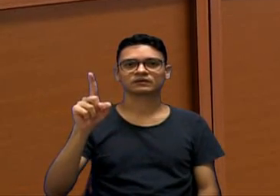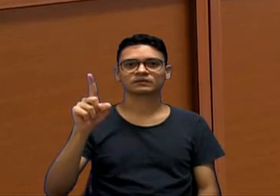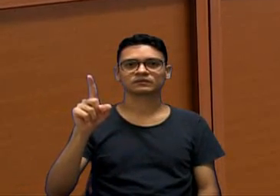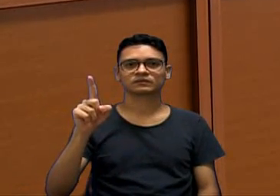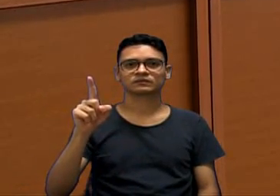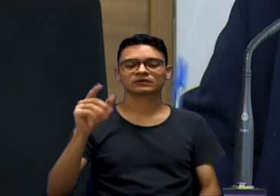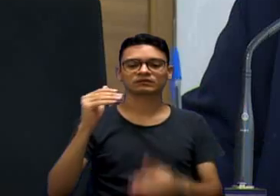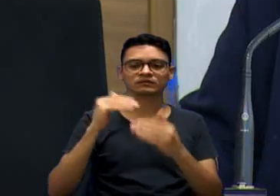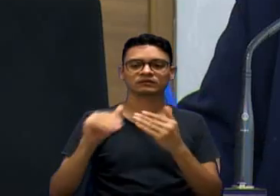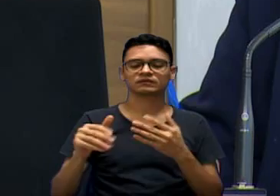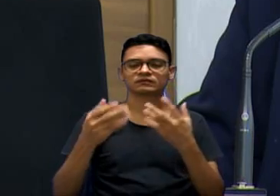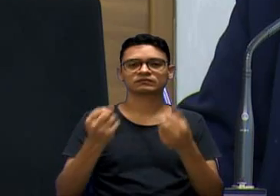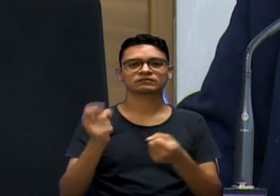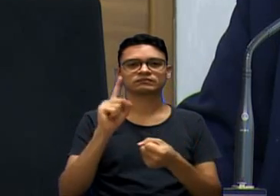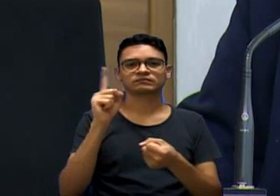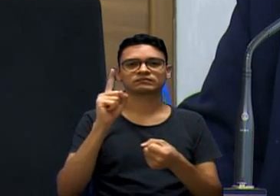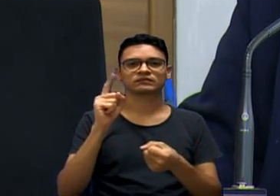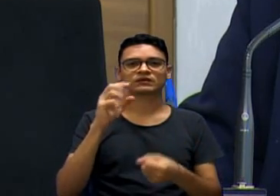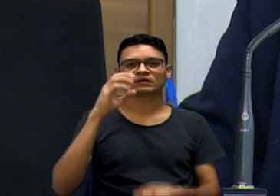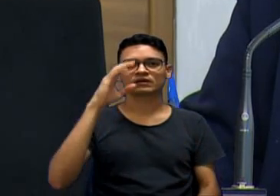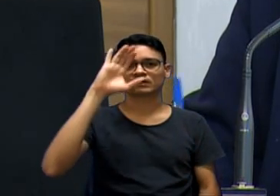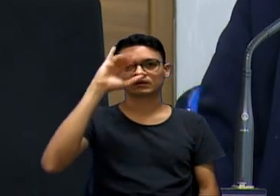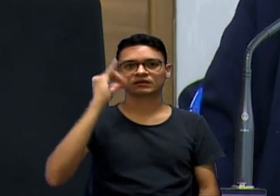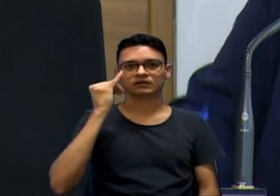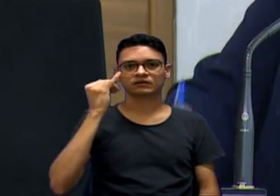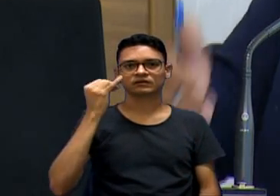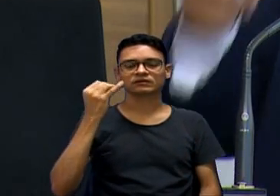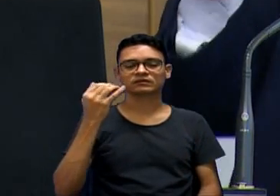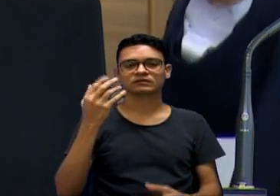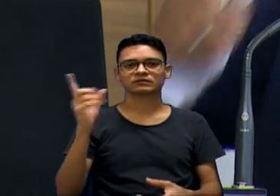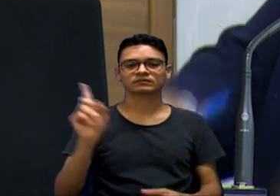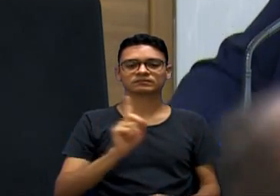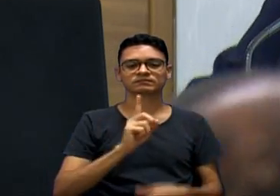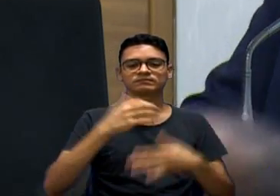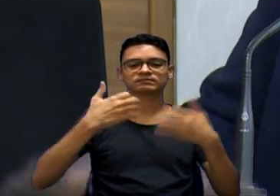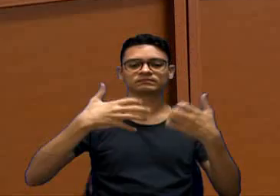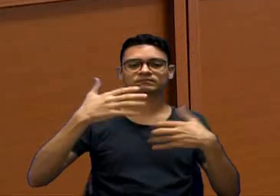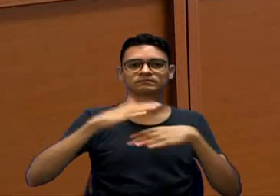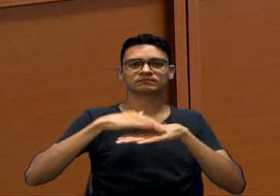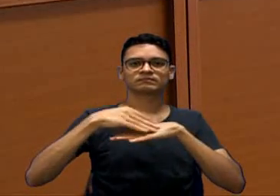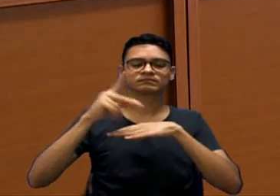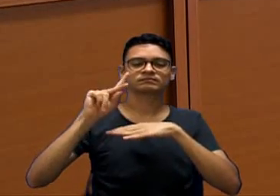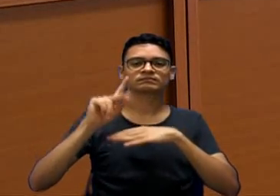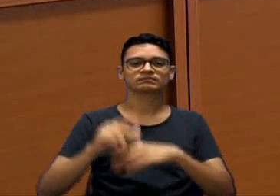Não, não o veto. A Yara vai falar. Está em discussão ainda.